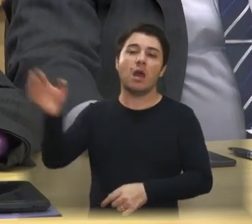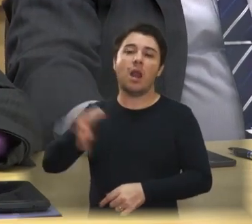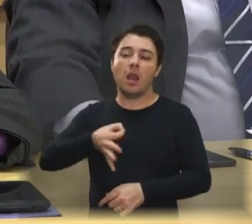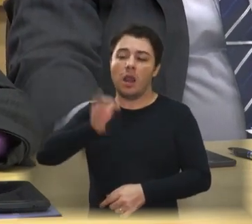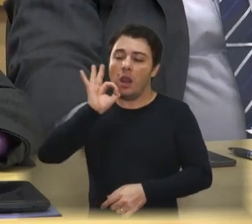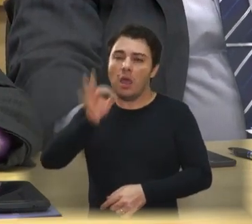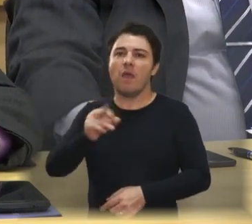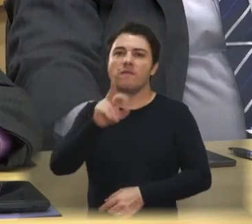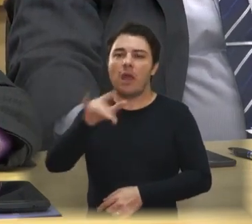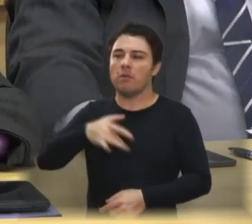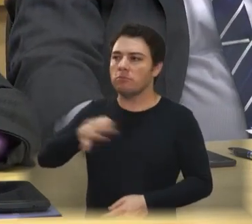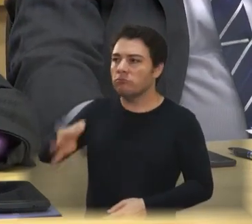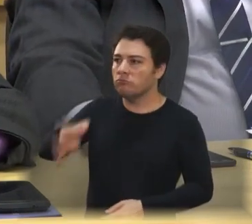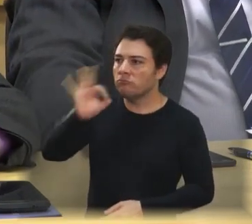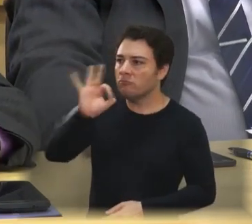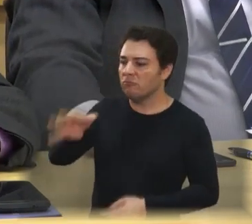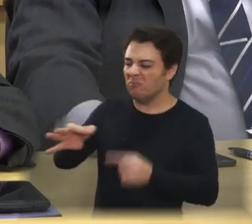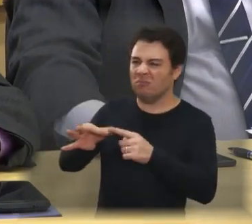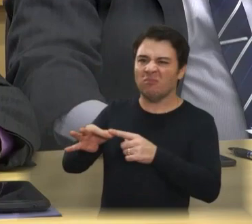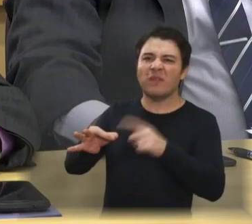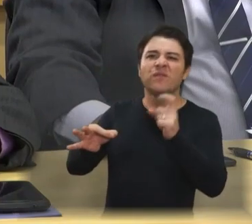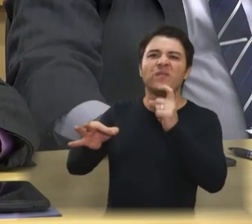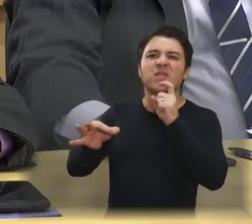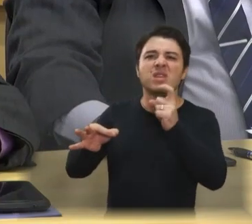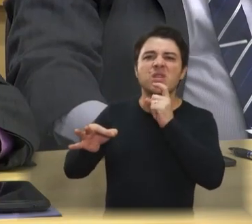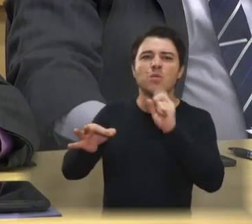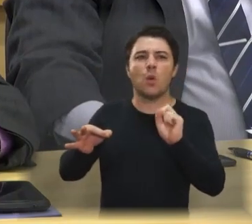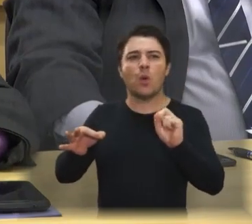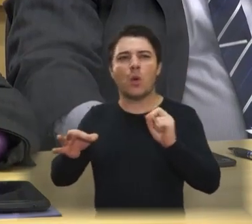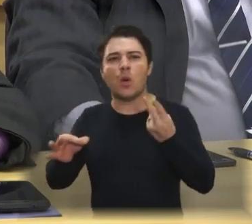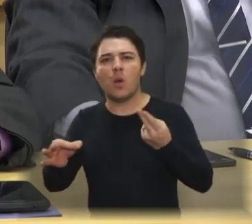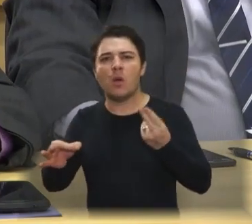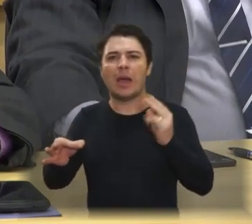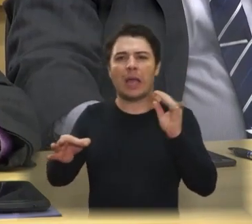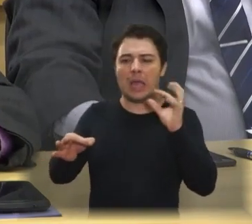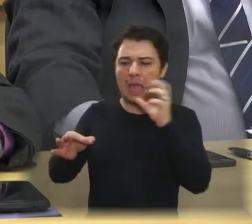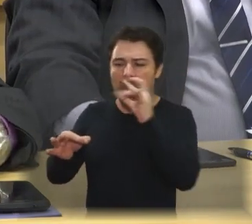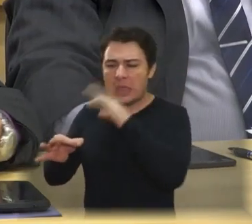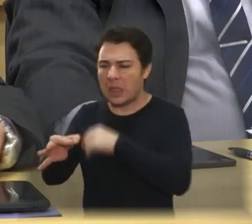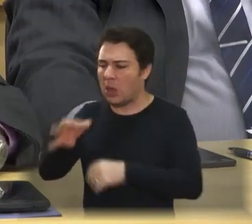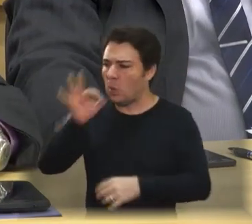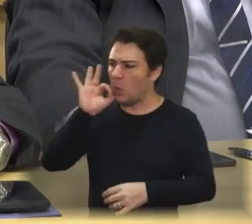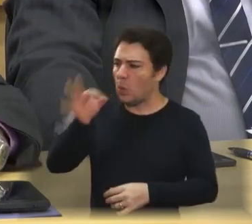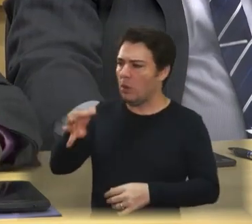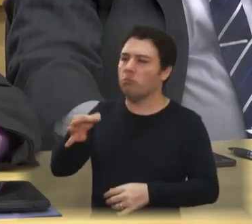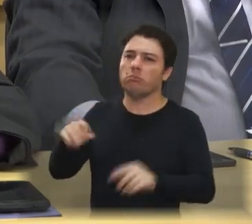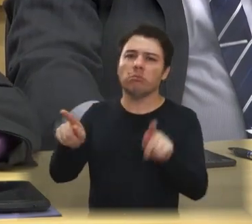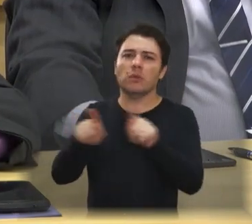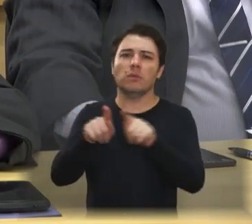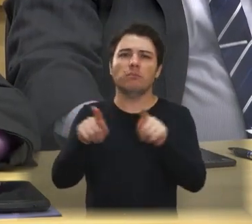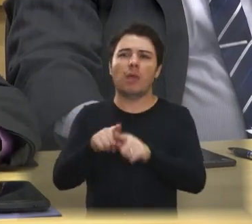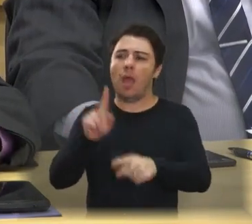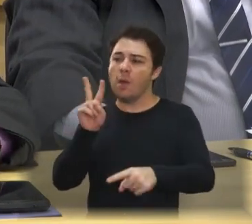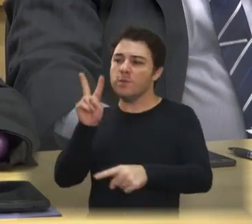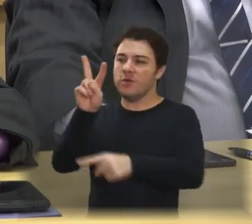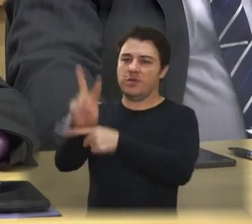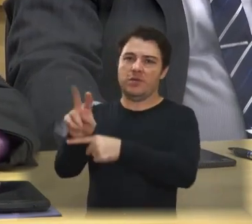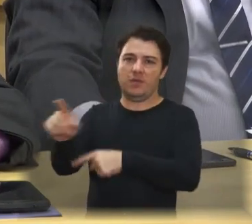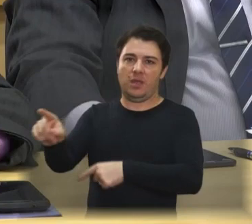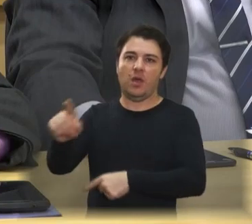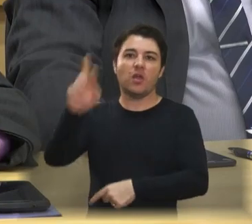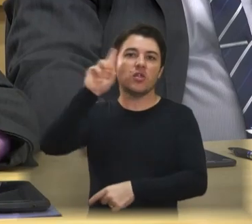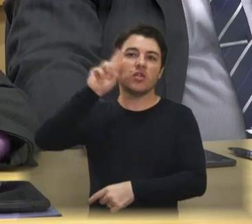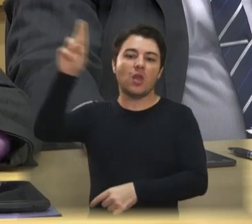consumidor né se ele for tomar o café e o café tiver frio outro é muito quente desse queimar né o código Defesa do Consumidor também vai proteger